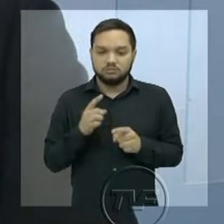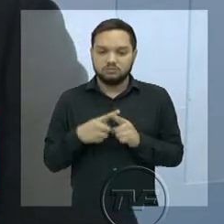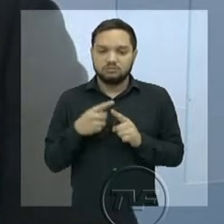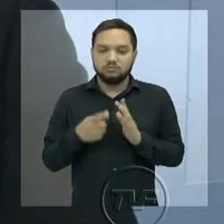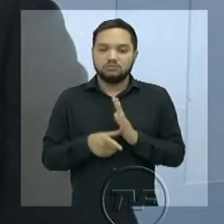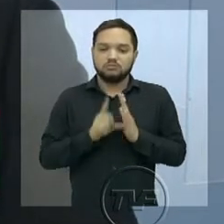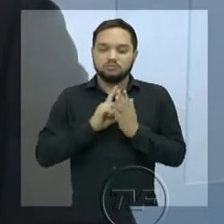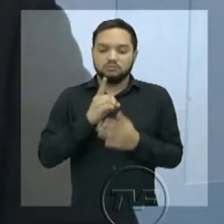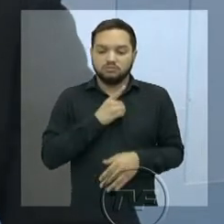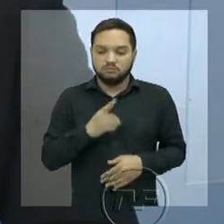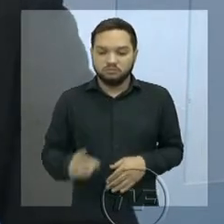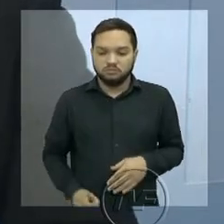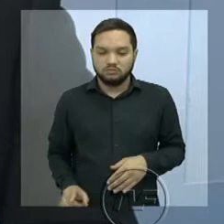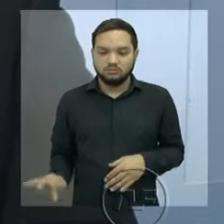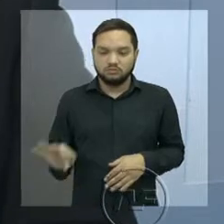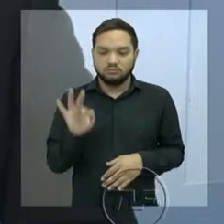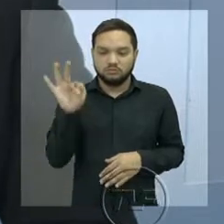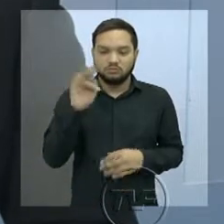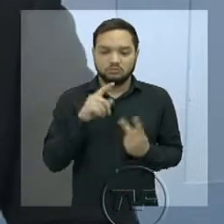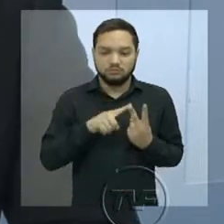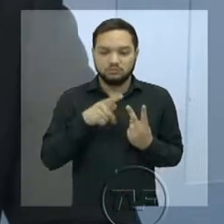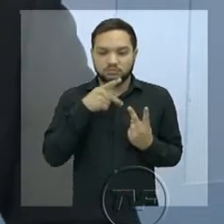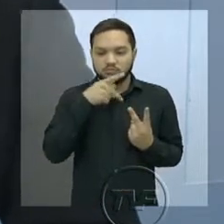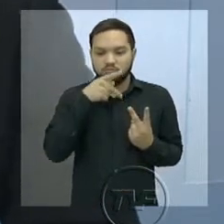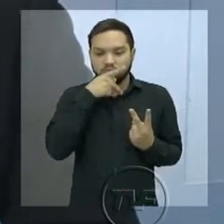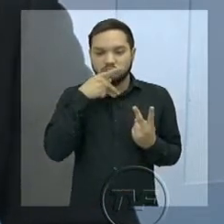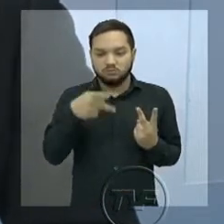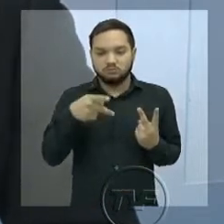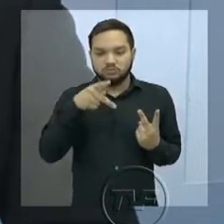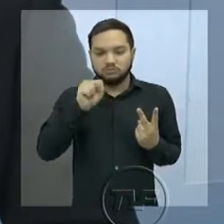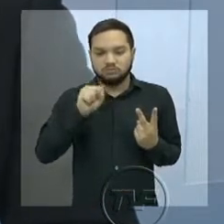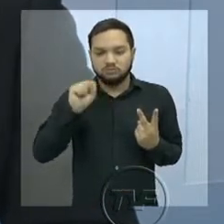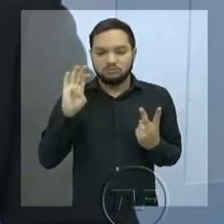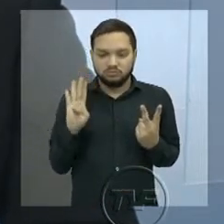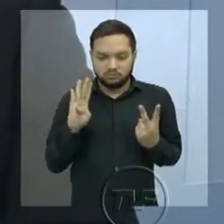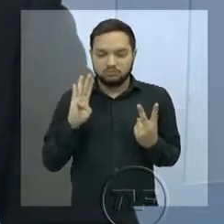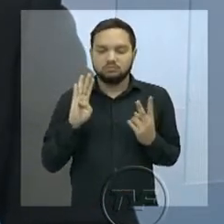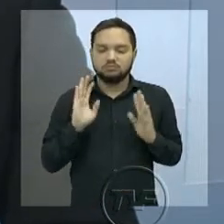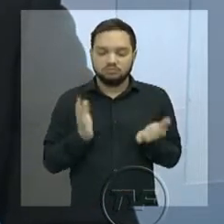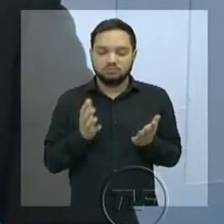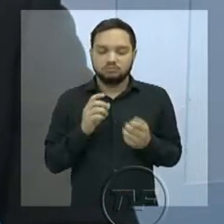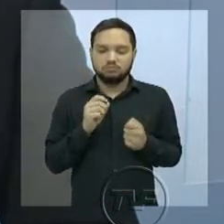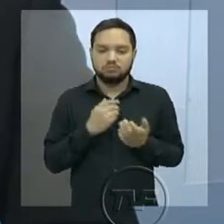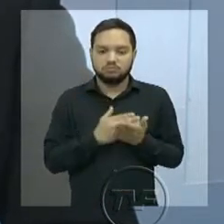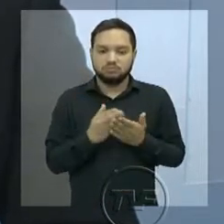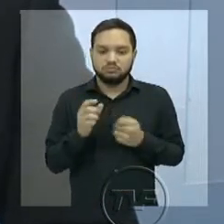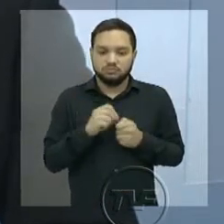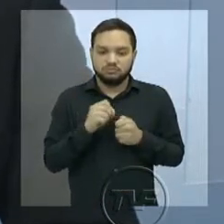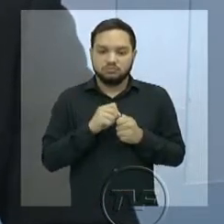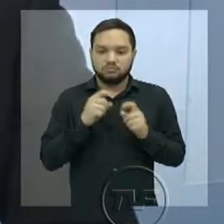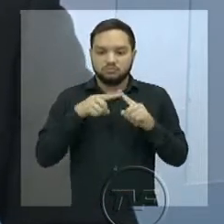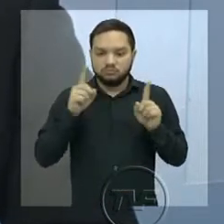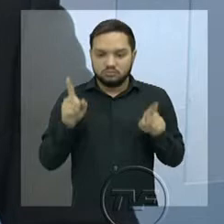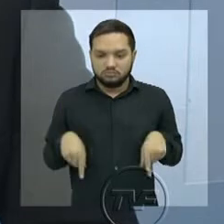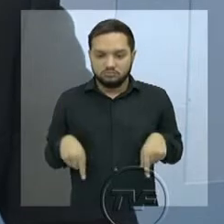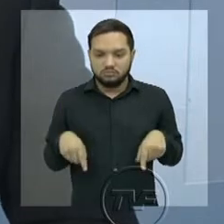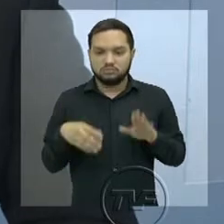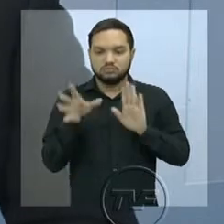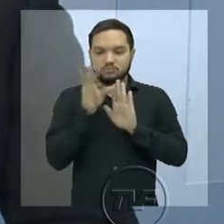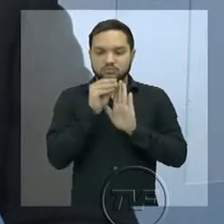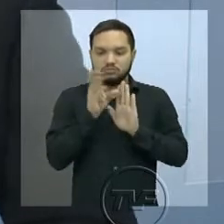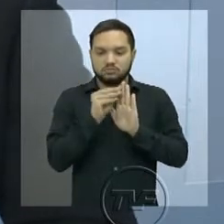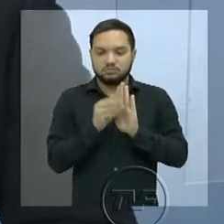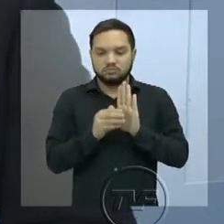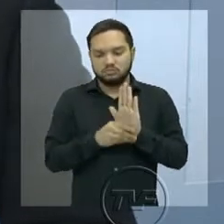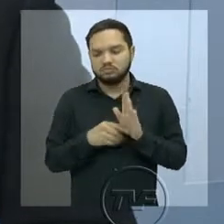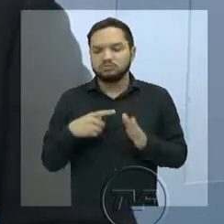sendo deputado federal. O PSB também já começa a apresentar projetos alternativos ou emendas alternativas